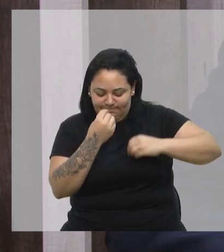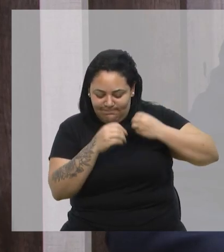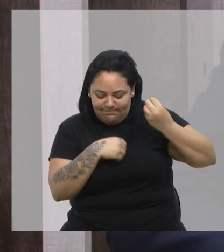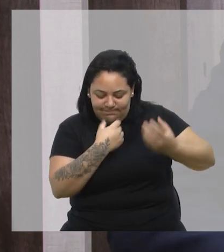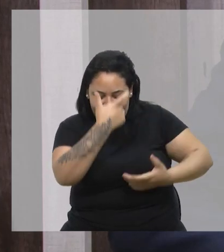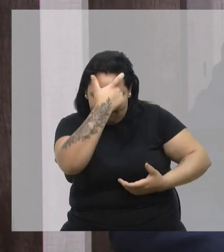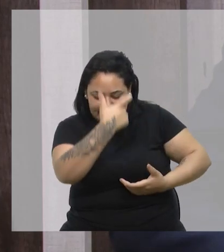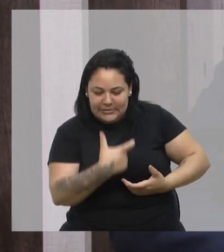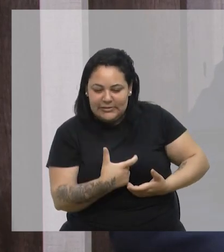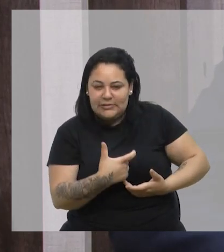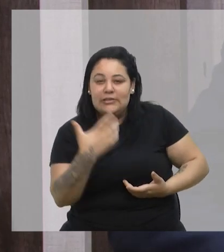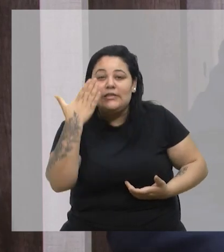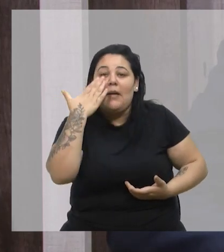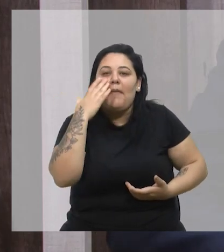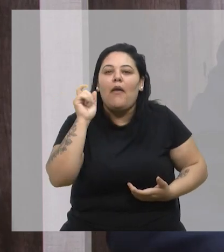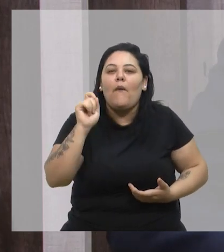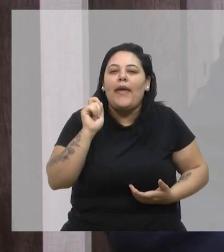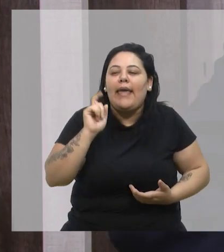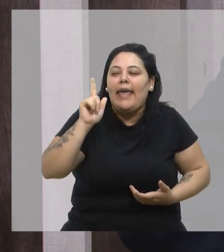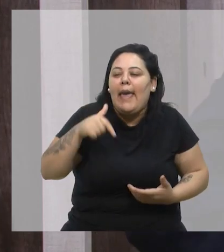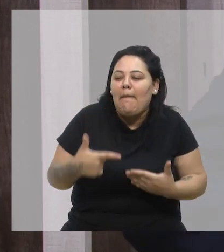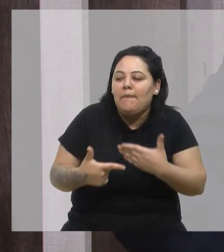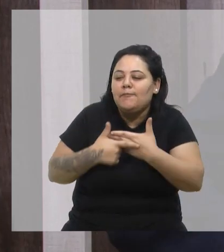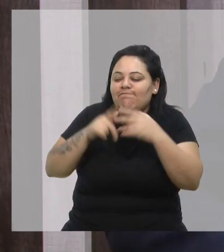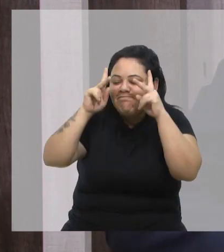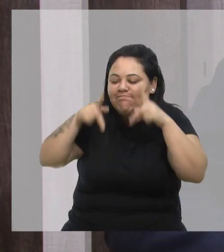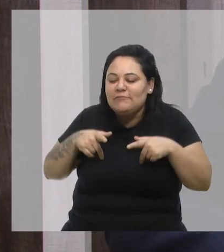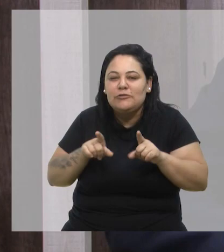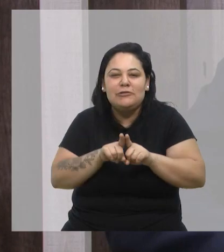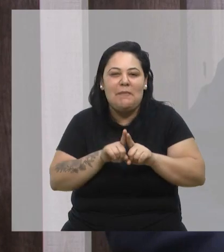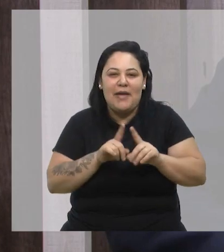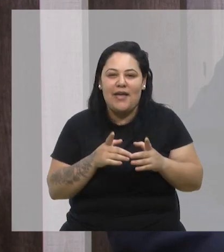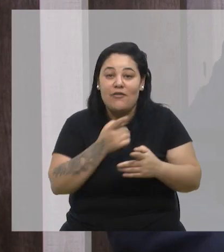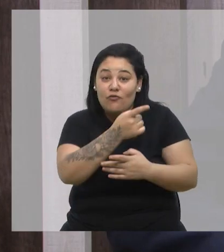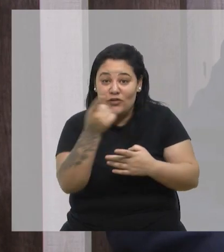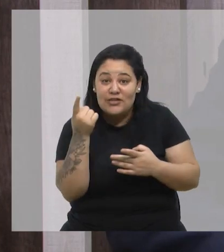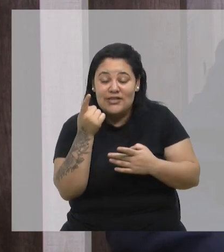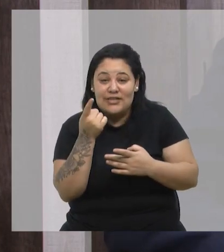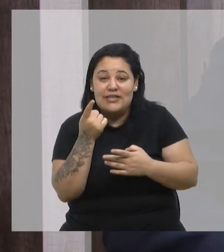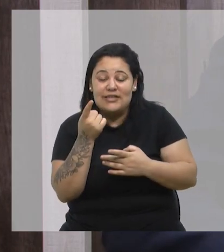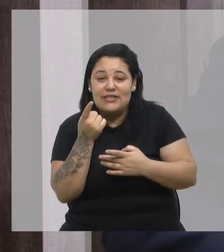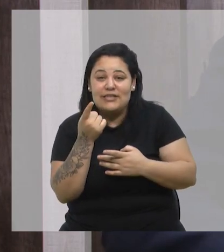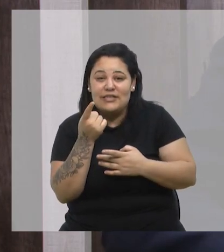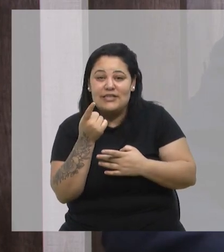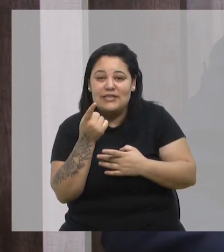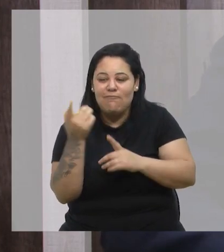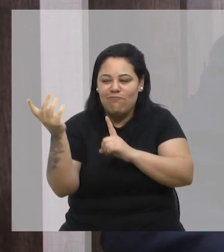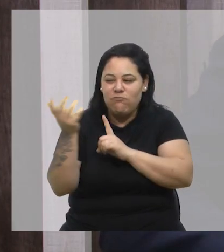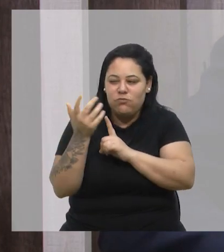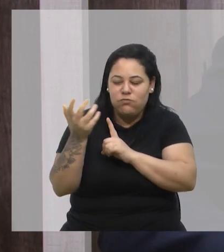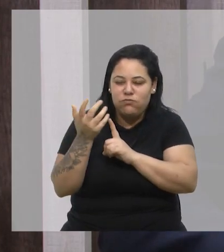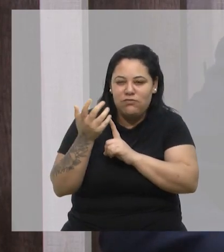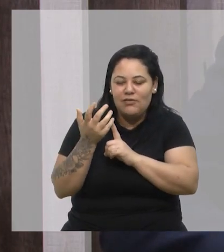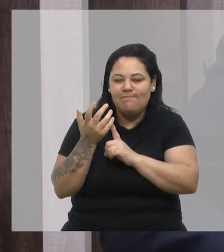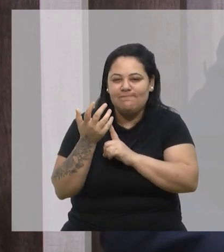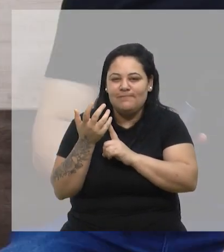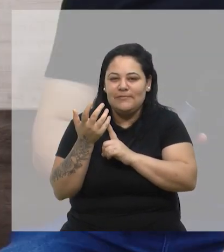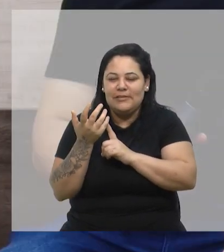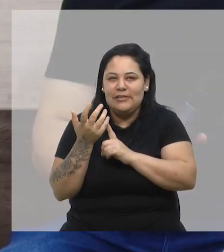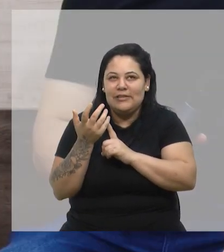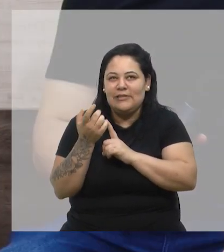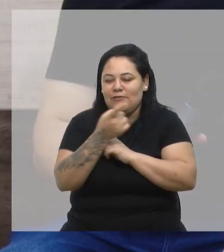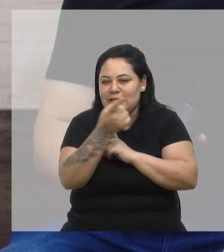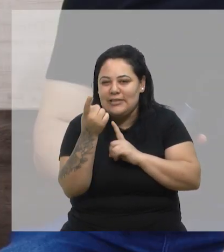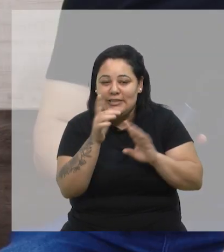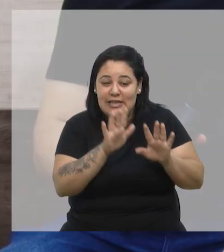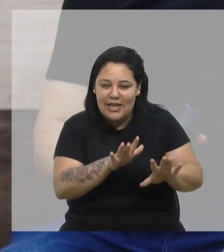sua existência, para a sua finalidade como ser humano. E aí vocês também se inspiram e deixam,